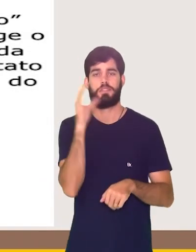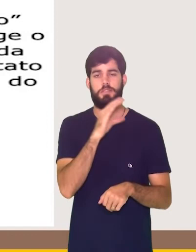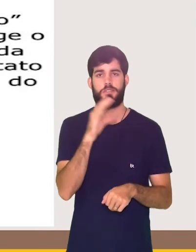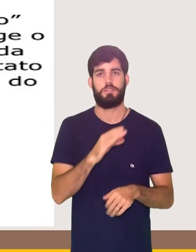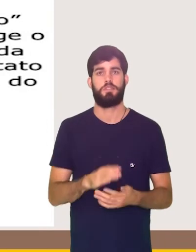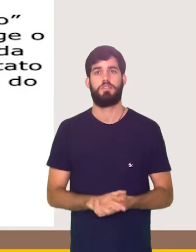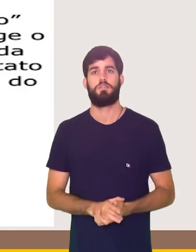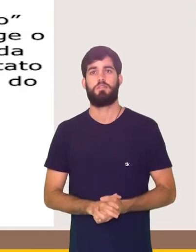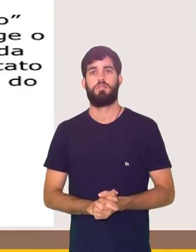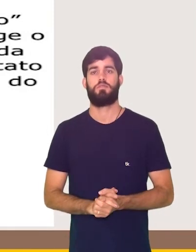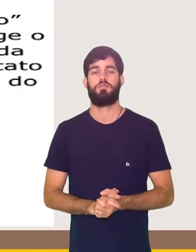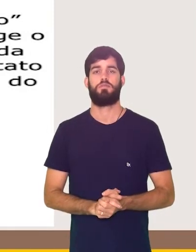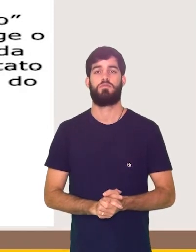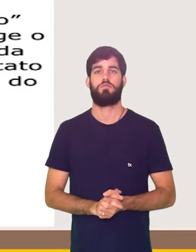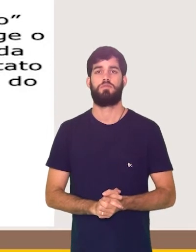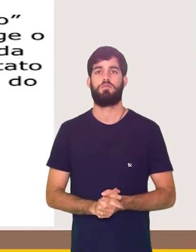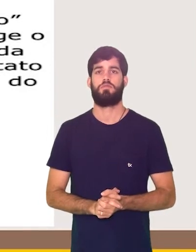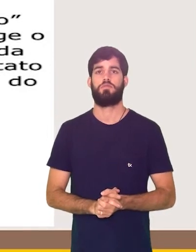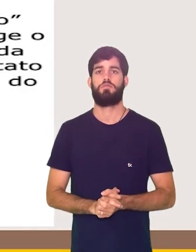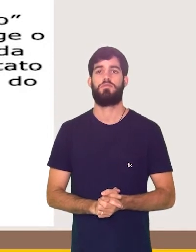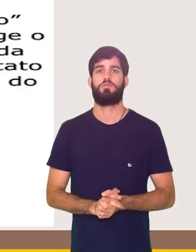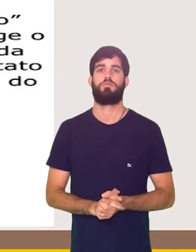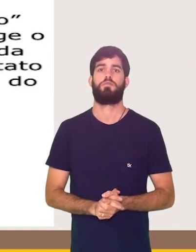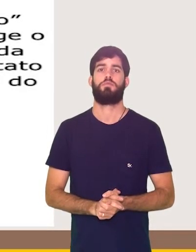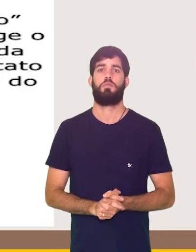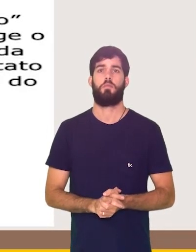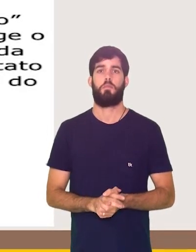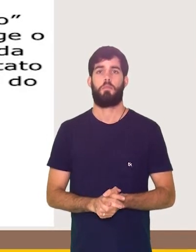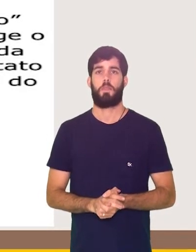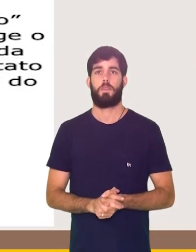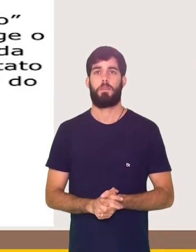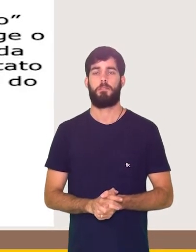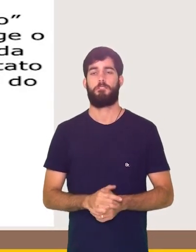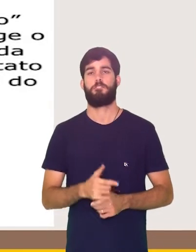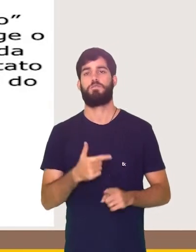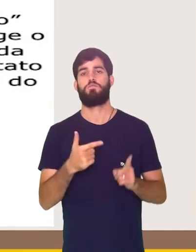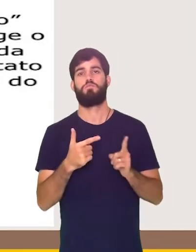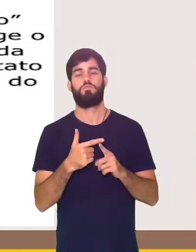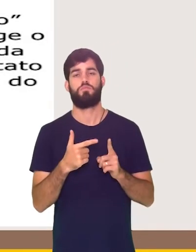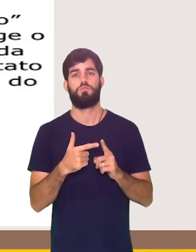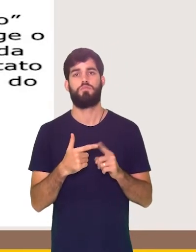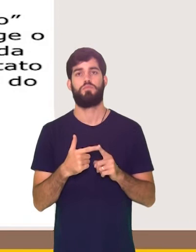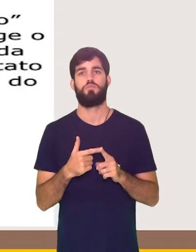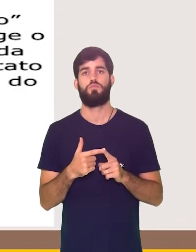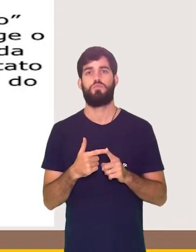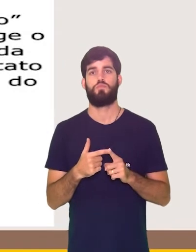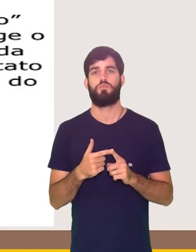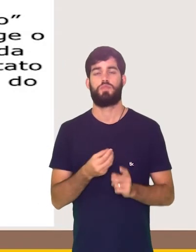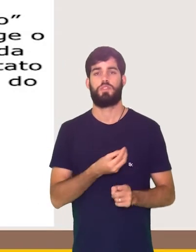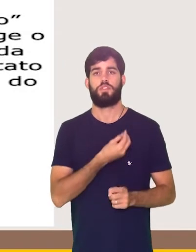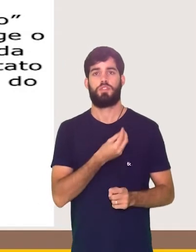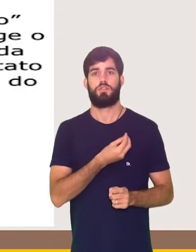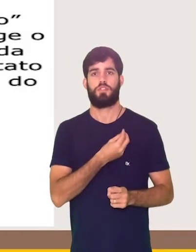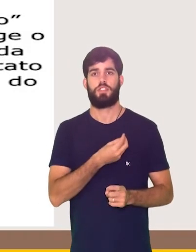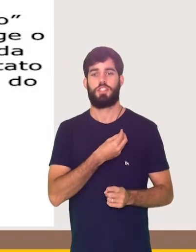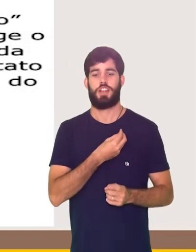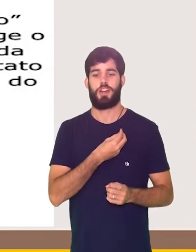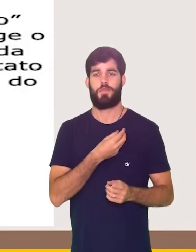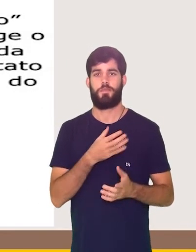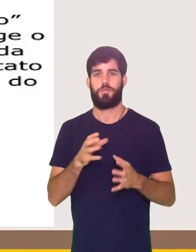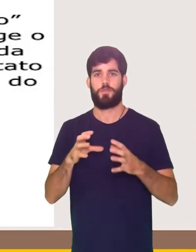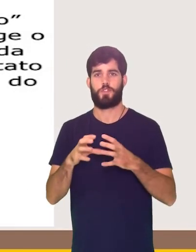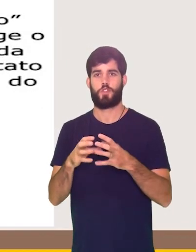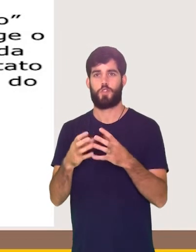micro-organismo responsável por essa degradação. 2. A vida útil do coco verde exportado para a